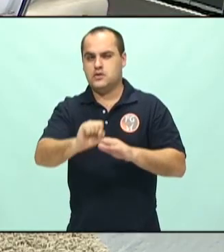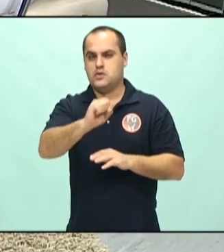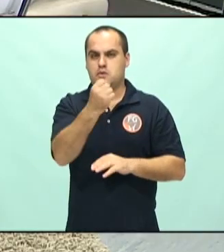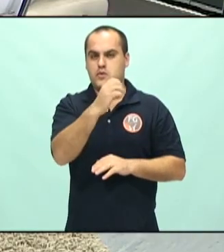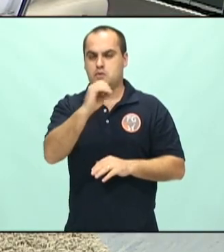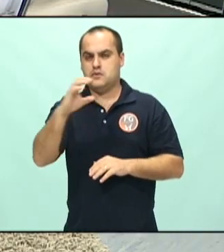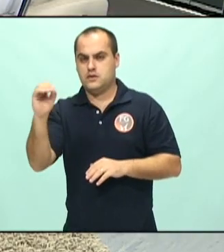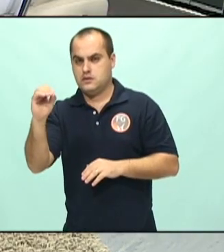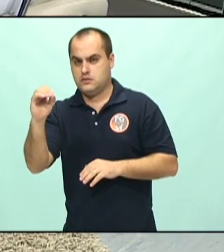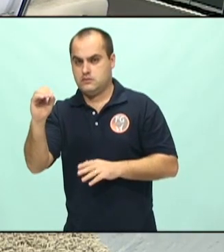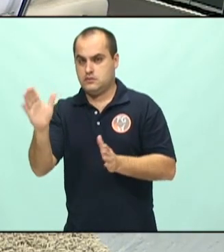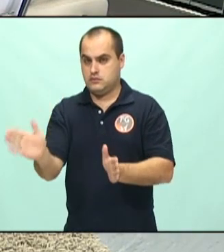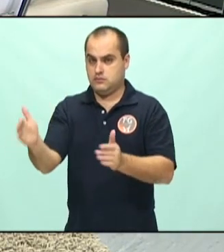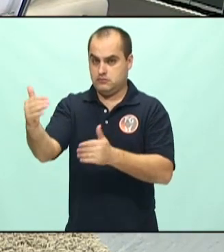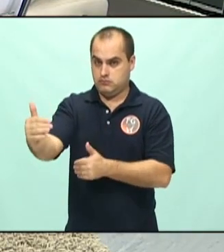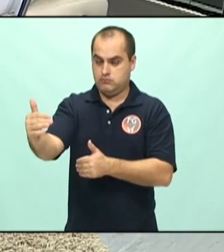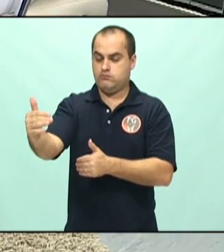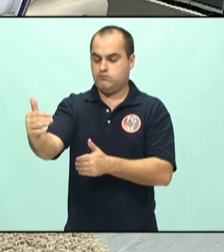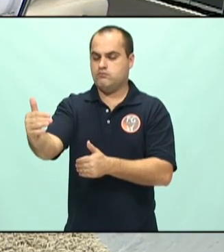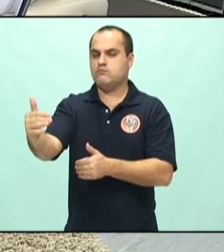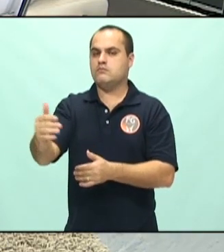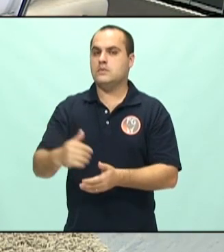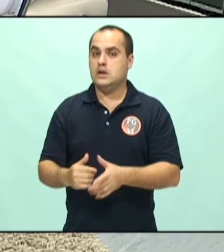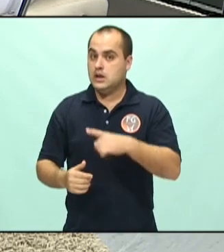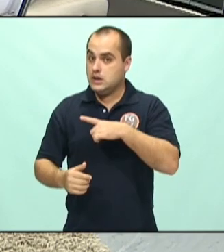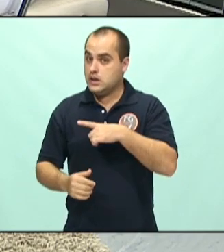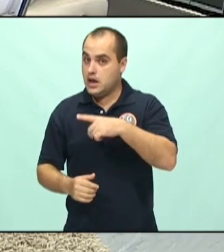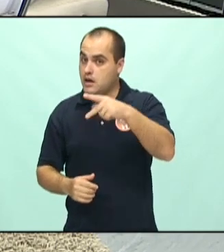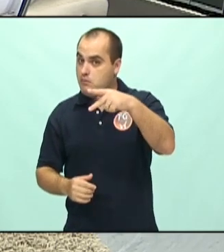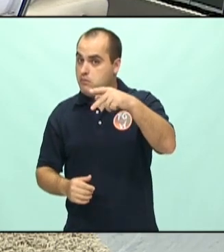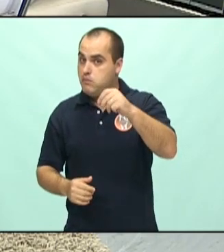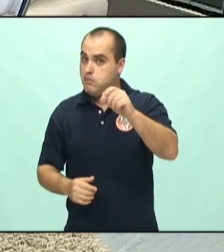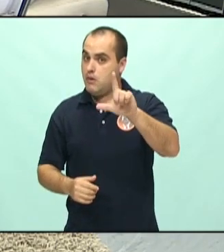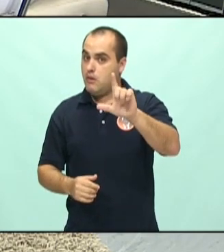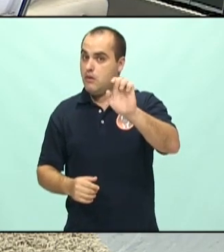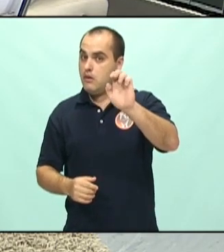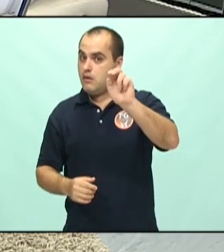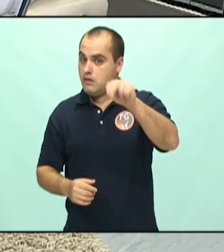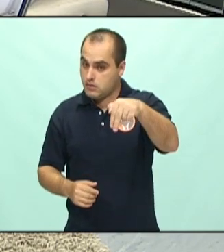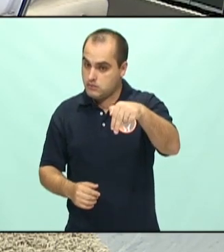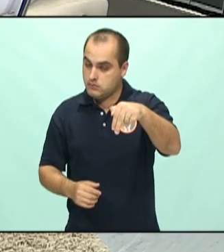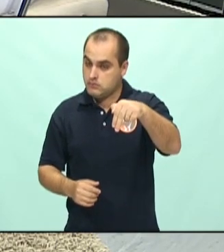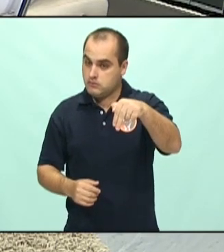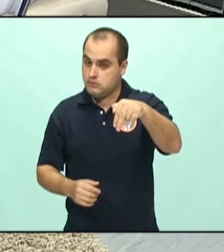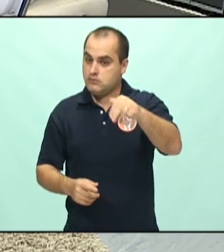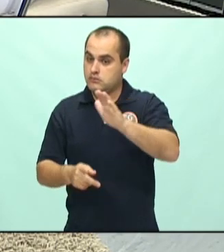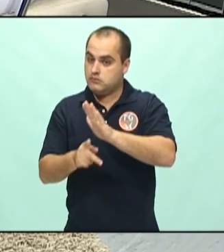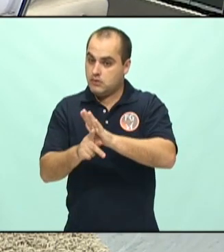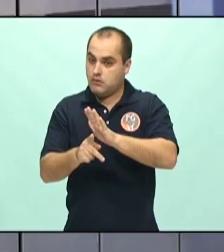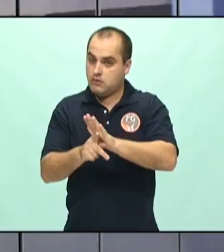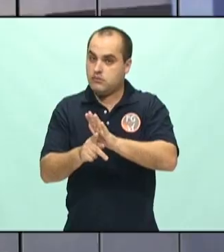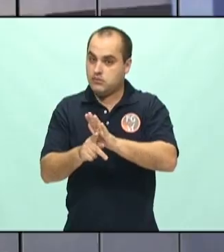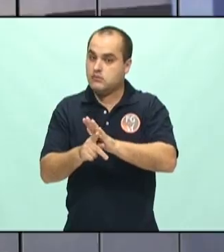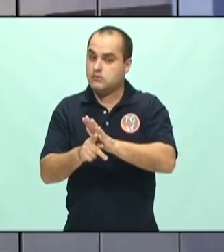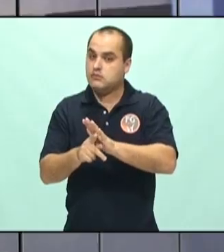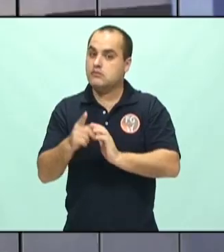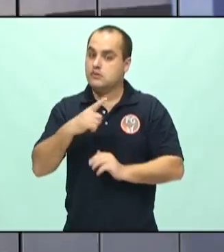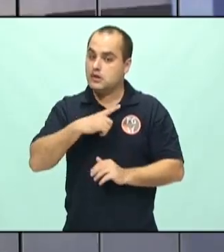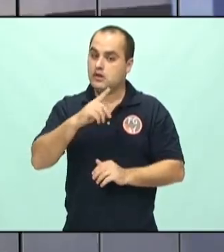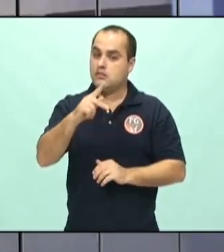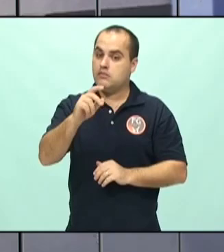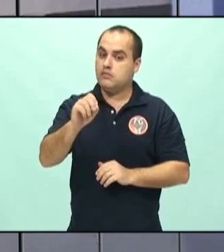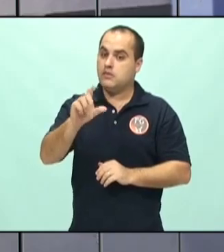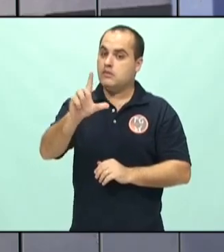e ainda tem o o pólen que ela tira ali tem um caça pole na boca da caixa né e tem o